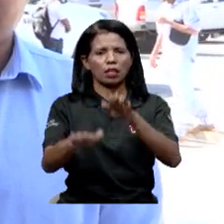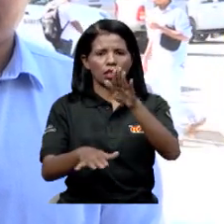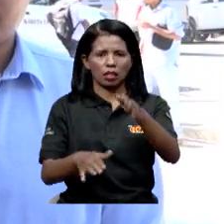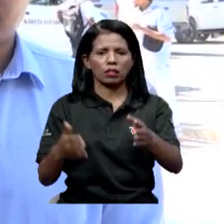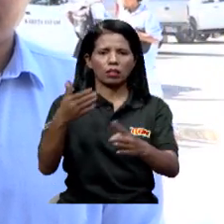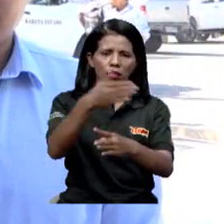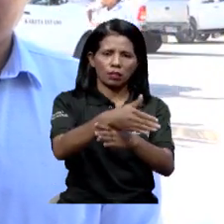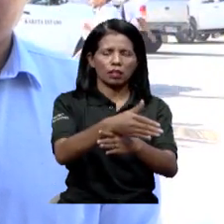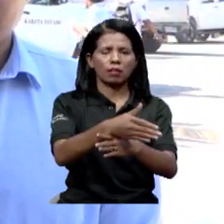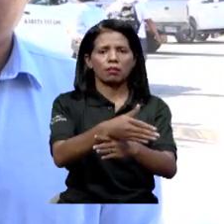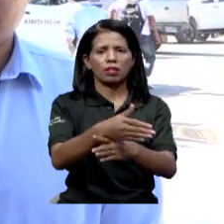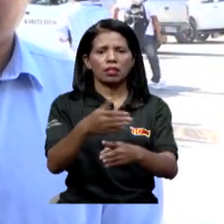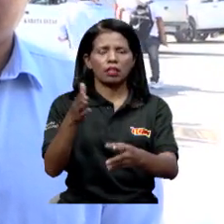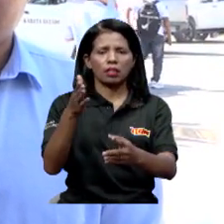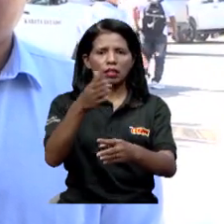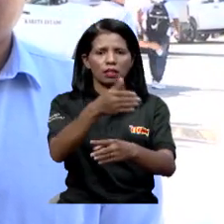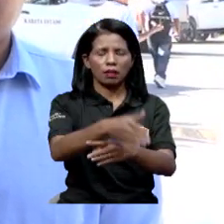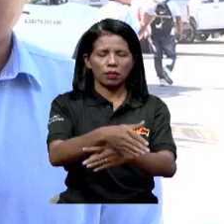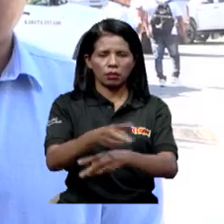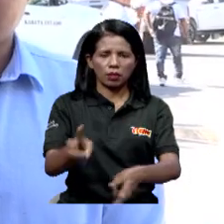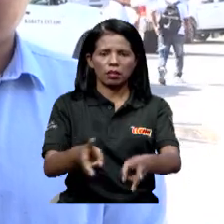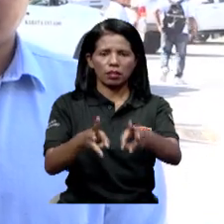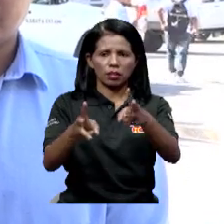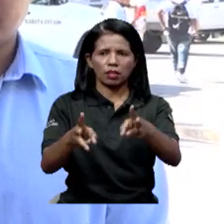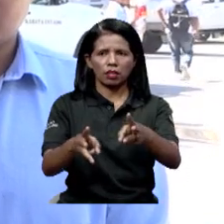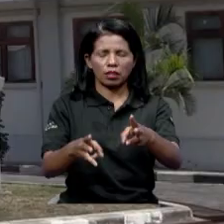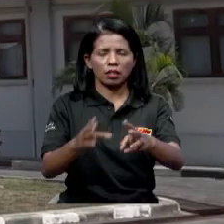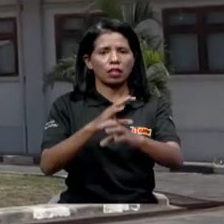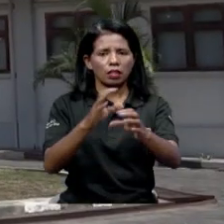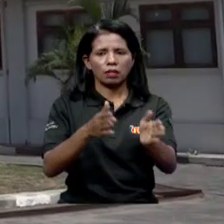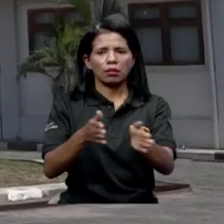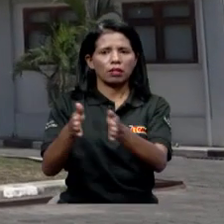depois kareta ita maka. Kareta mak se asfal ba ita.